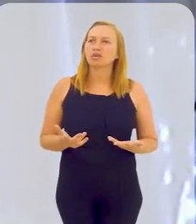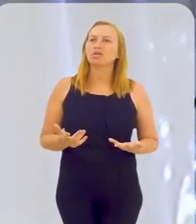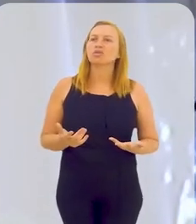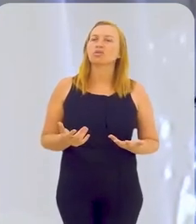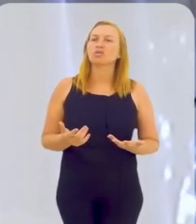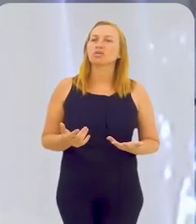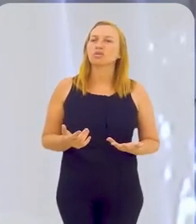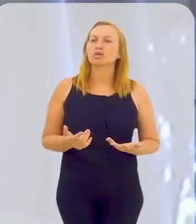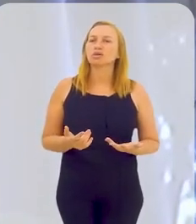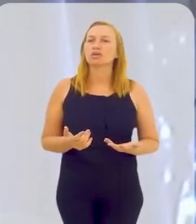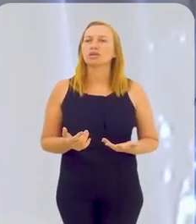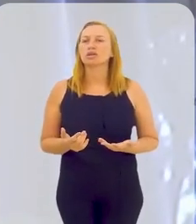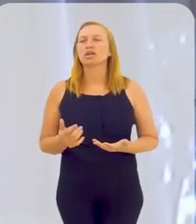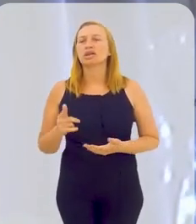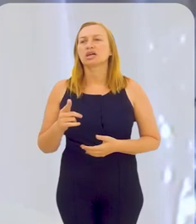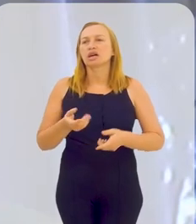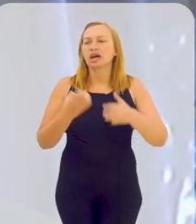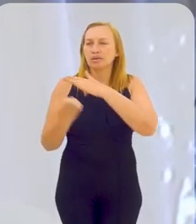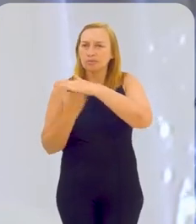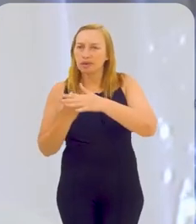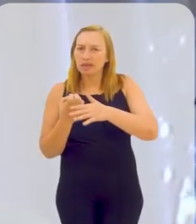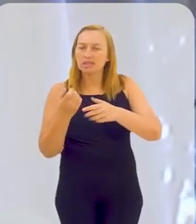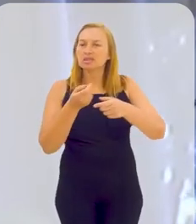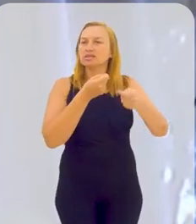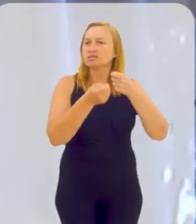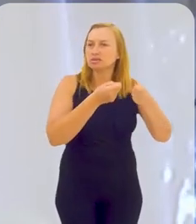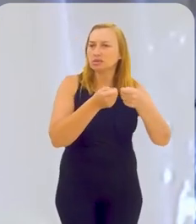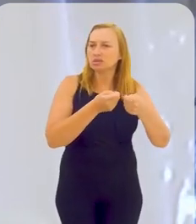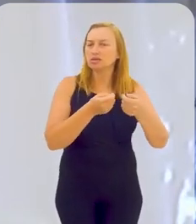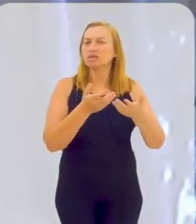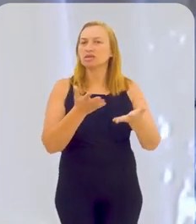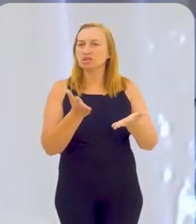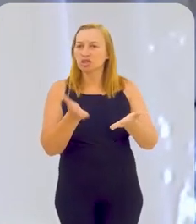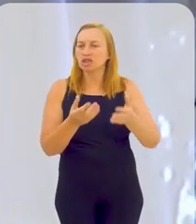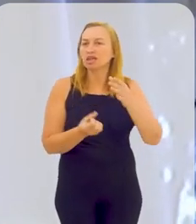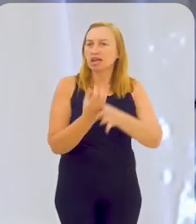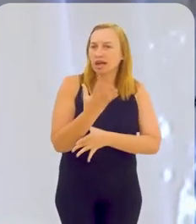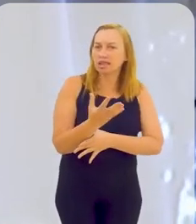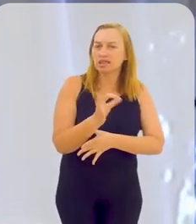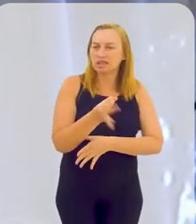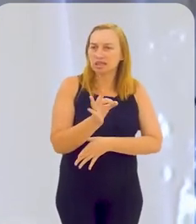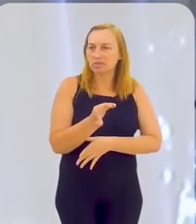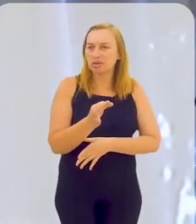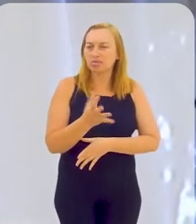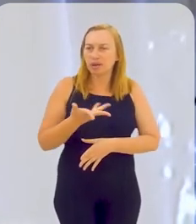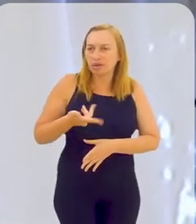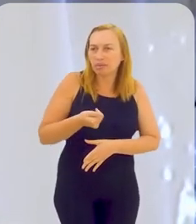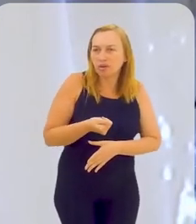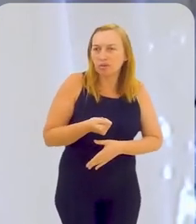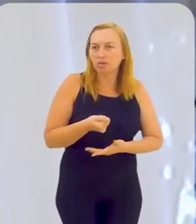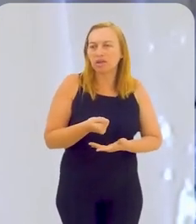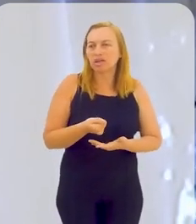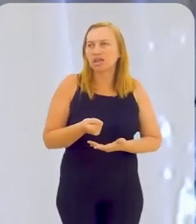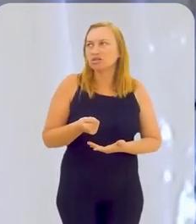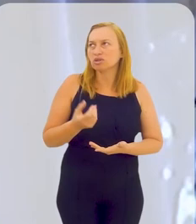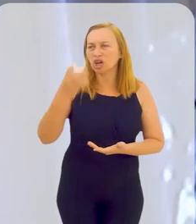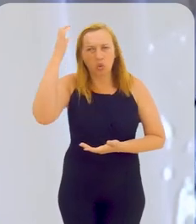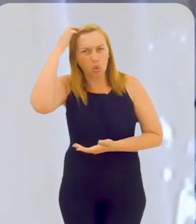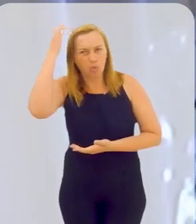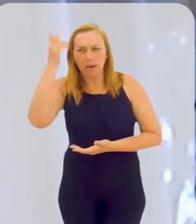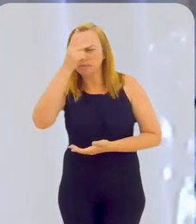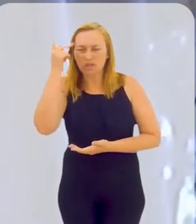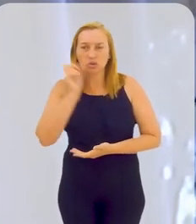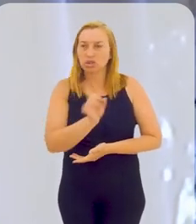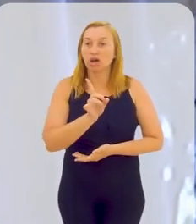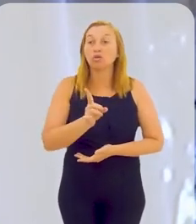Ainda não foi criado, acredito eu que a agência, exatamente por essa desestruturação, né? E aí não estou querendo colocar culpado em ninguém, não, estou